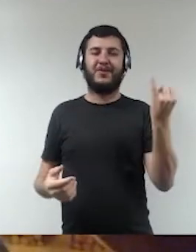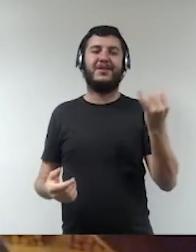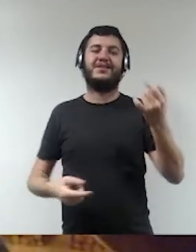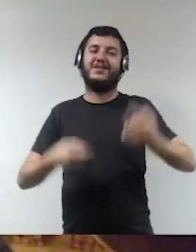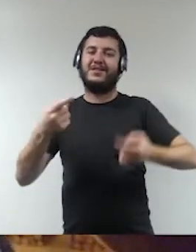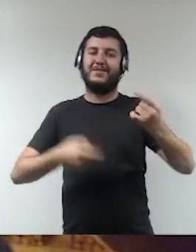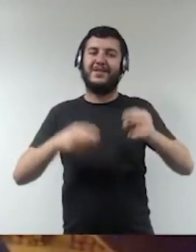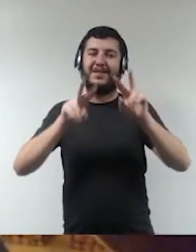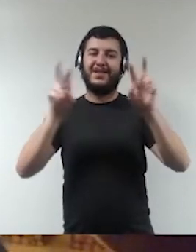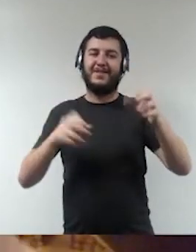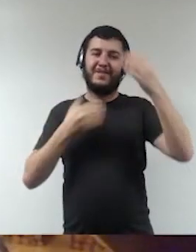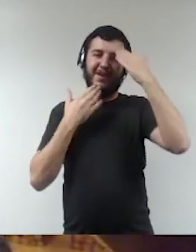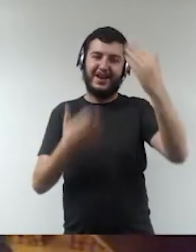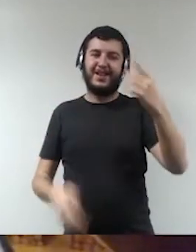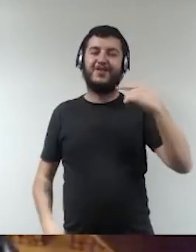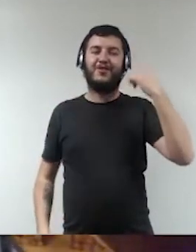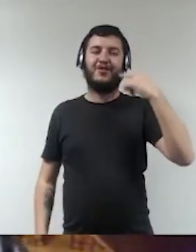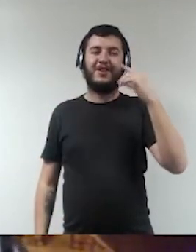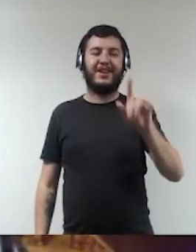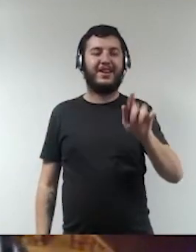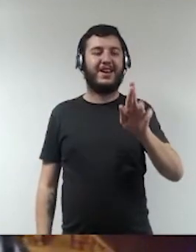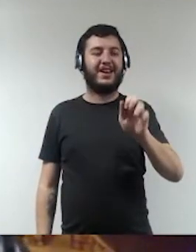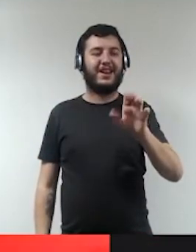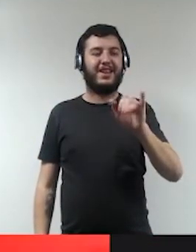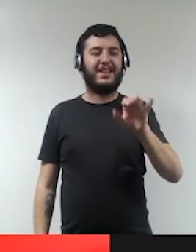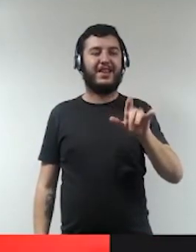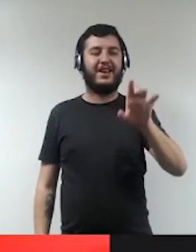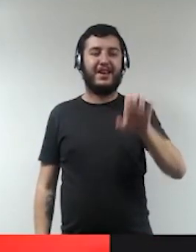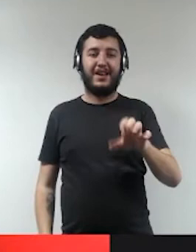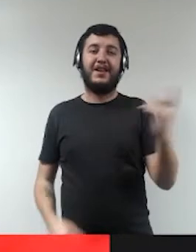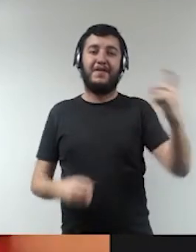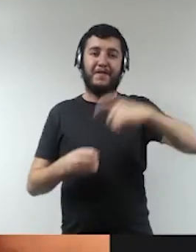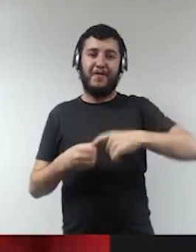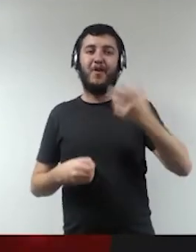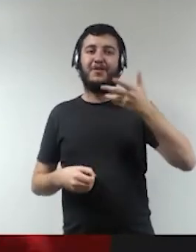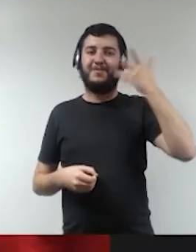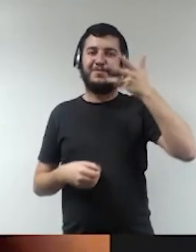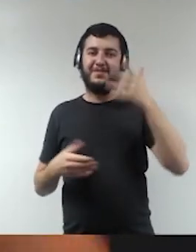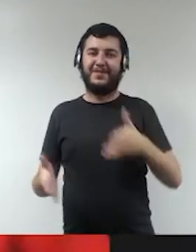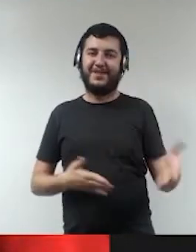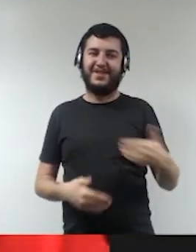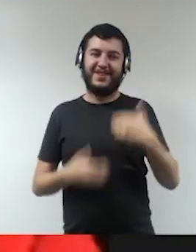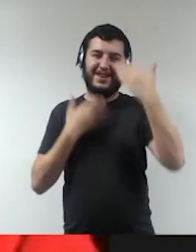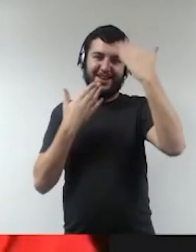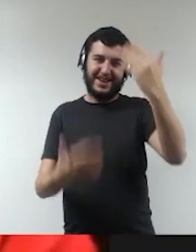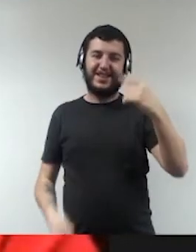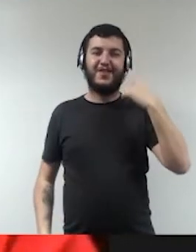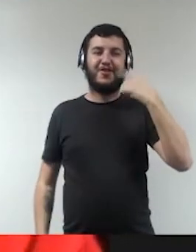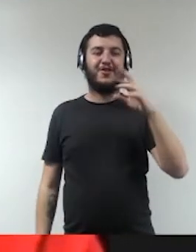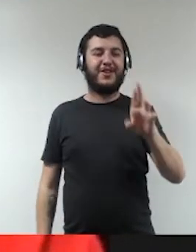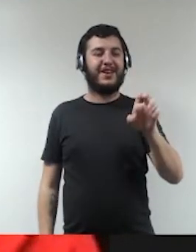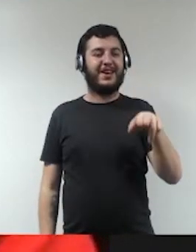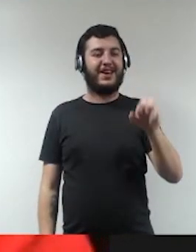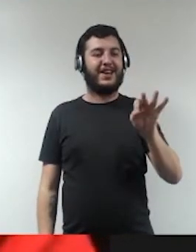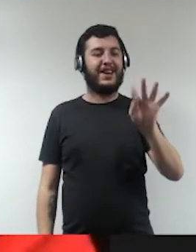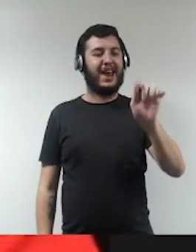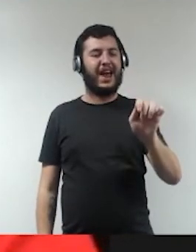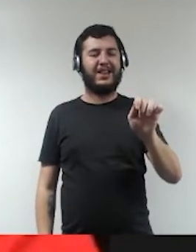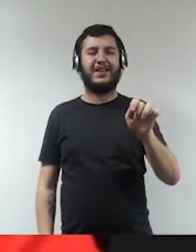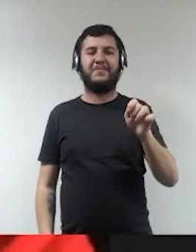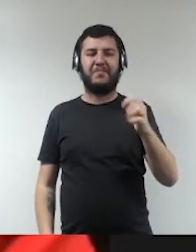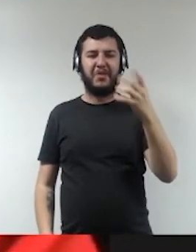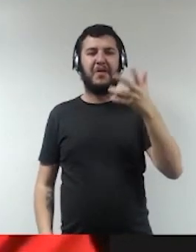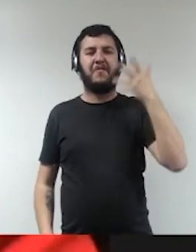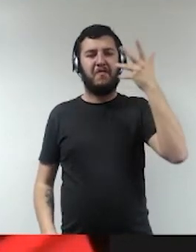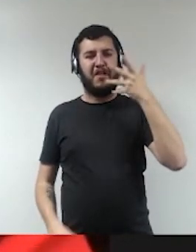doutora Graciele, e devolvo a palavra à senhora. Eu que agradeço, doutora Renata, muito boa a sua fala também, e assim, é interessante a